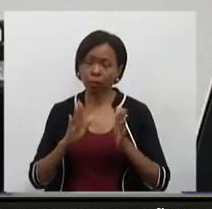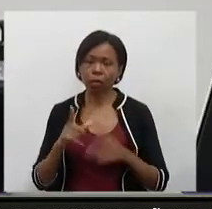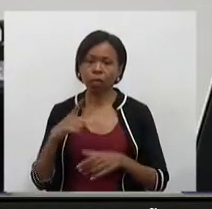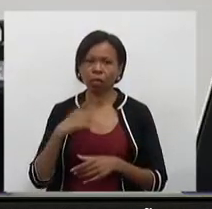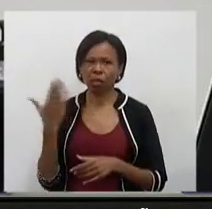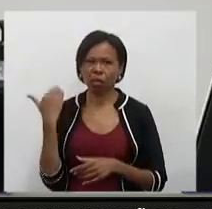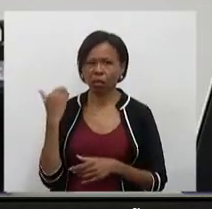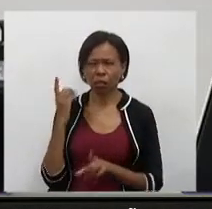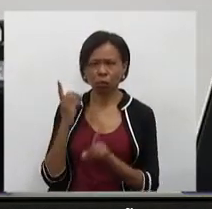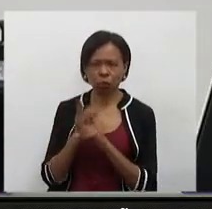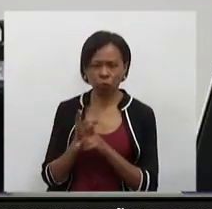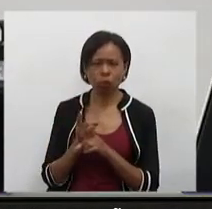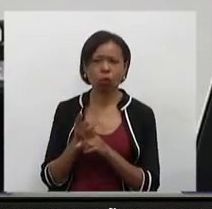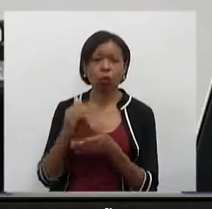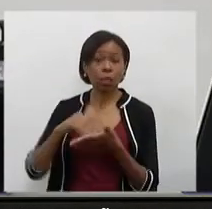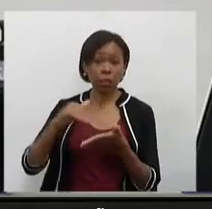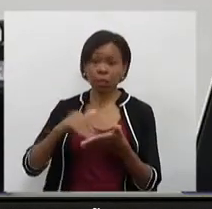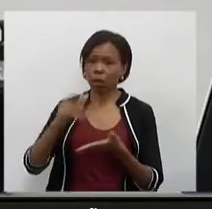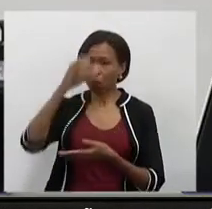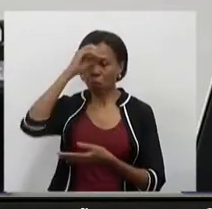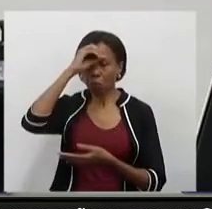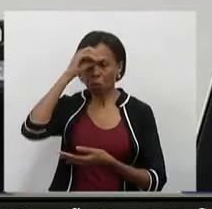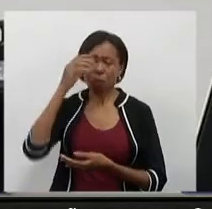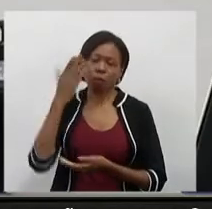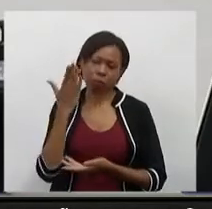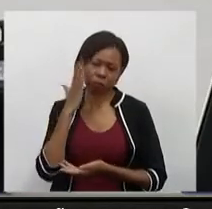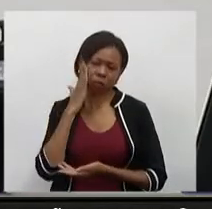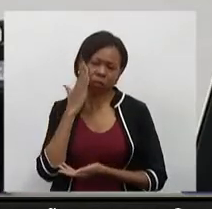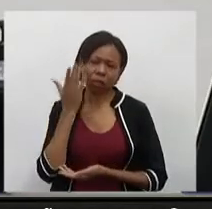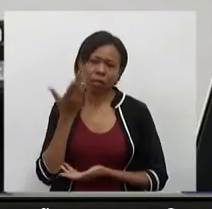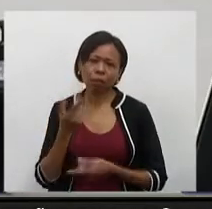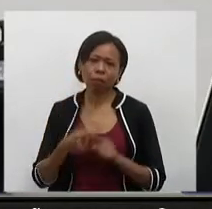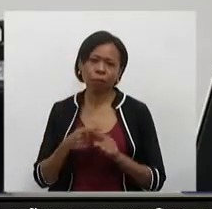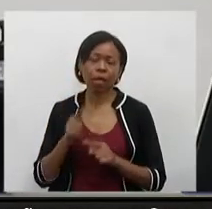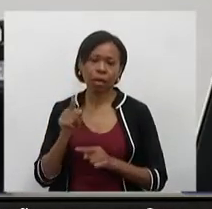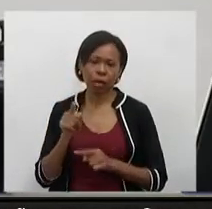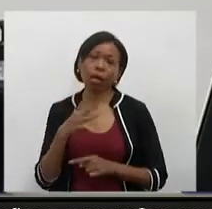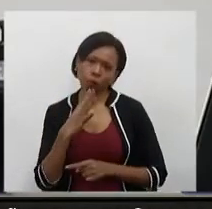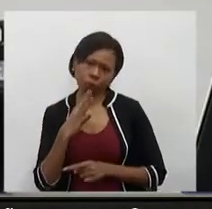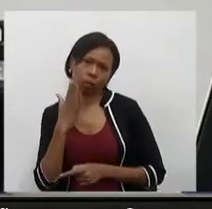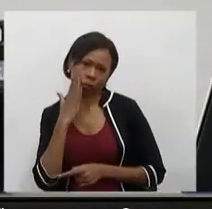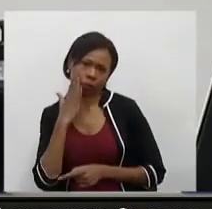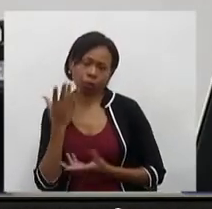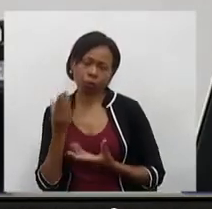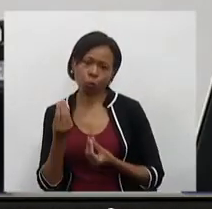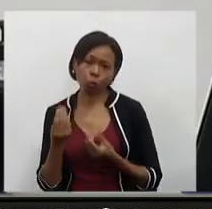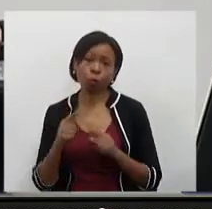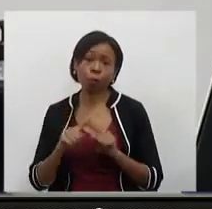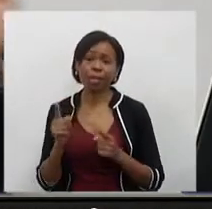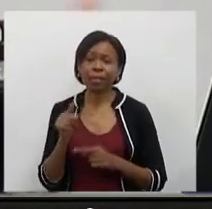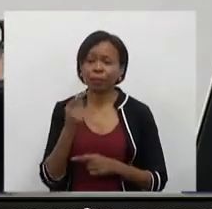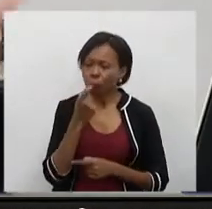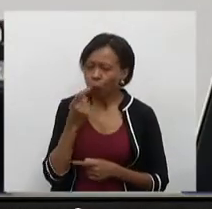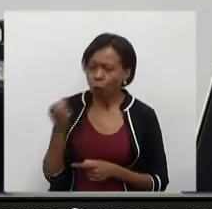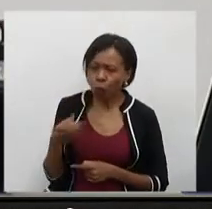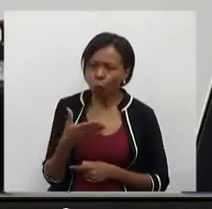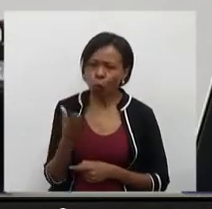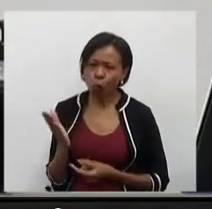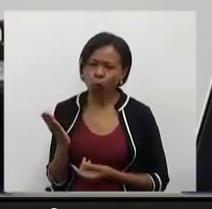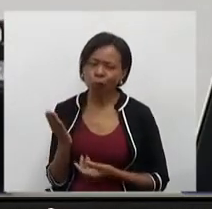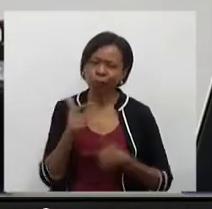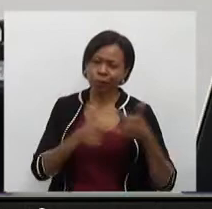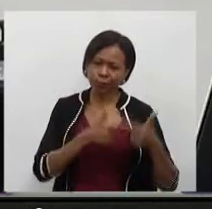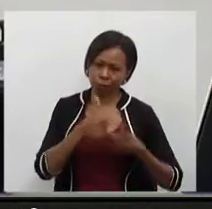secretário acho que não sabia. A gente entende, né, também, apesar dele ser um grande conhecedor, ele está chegando recentemente, a gente sabe